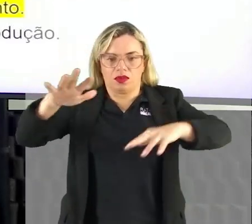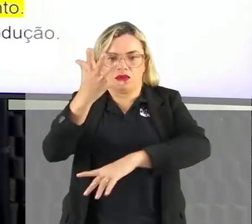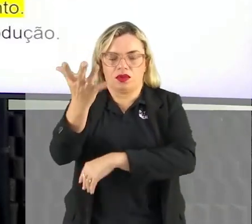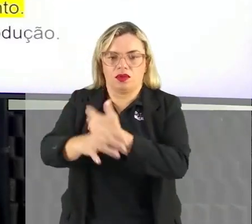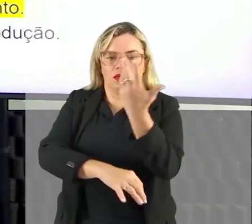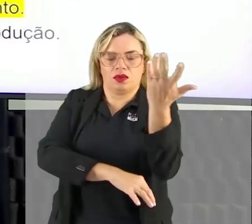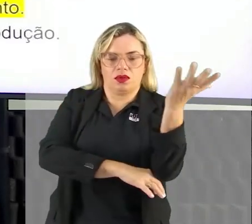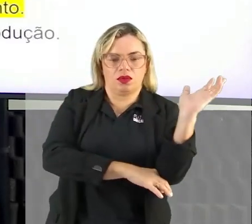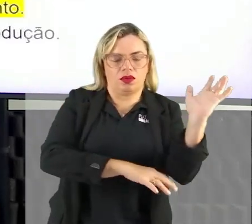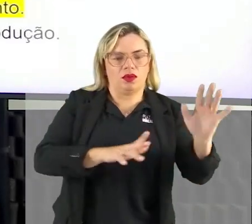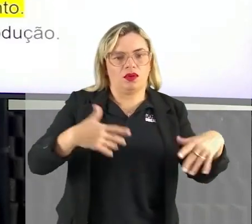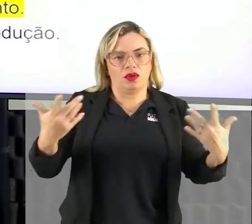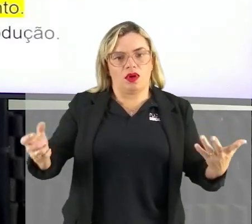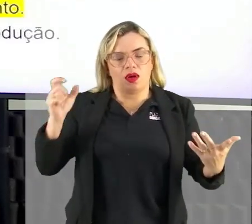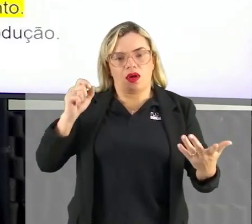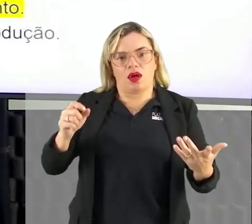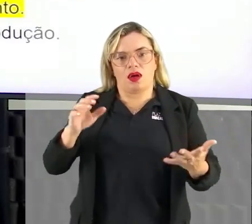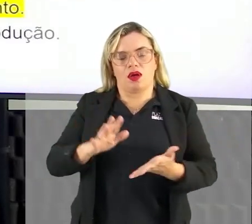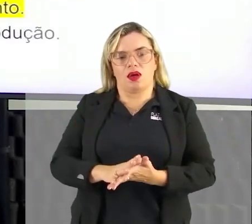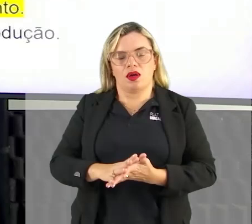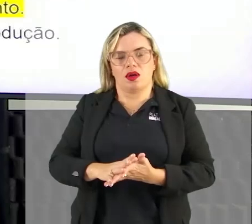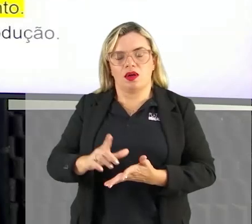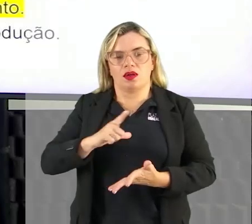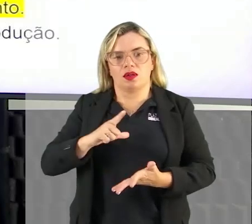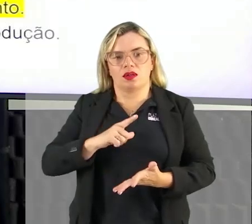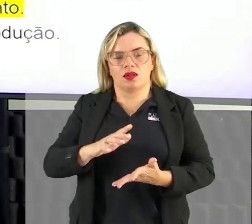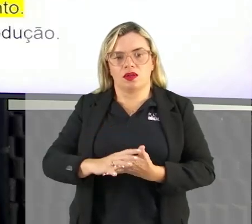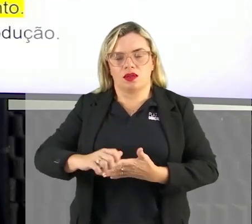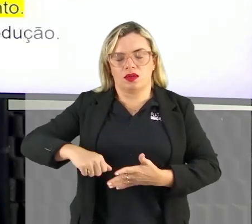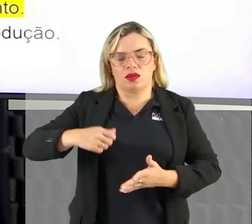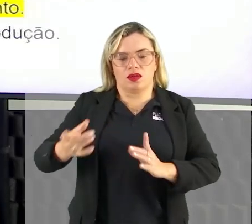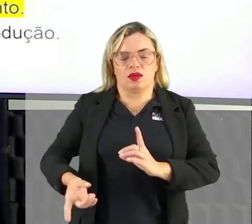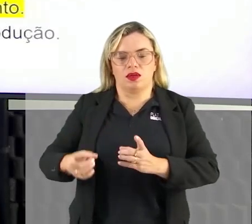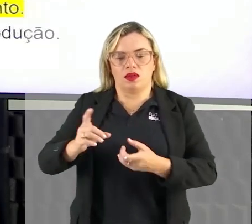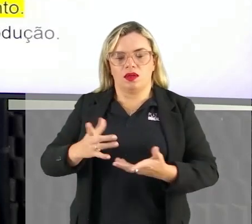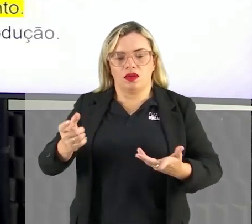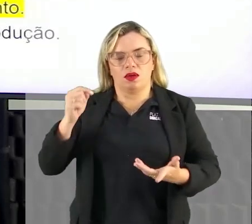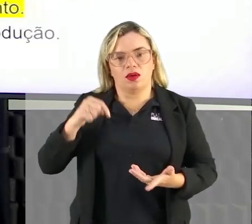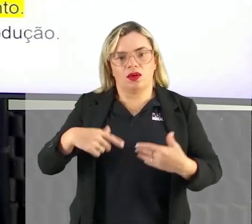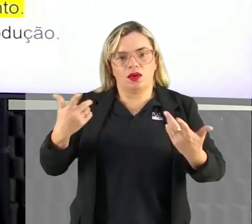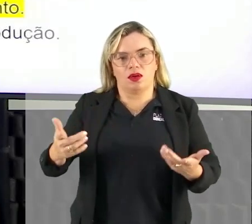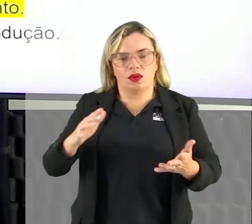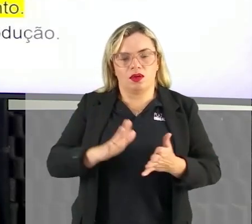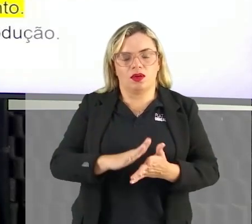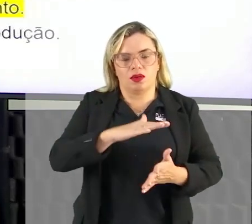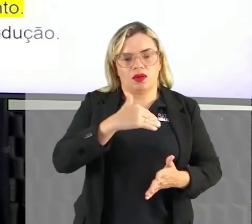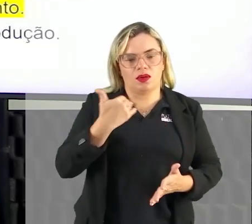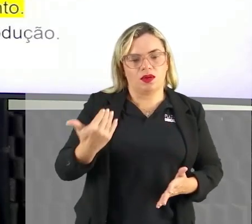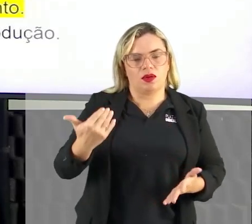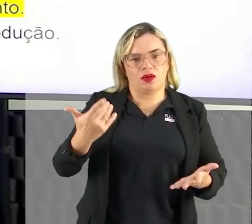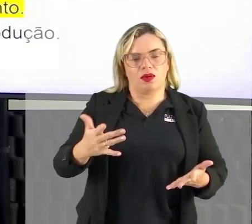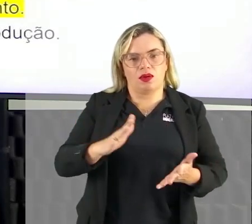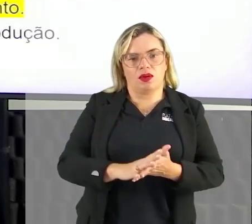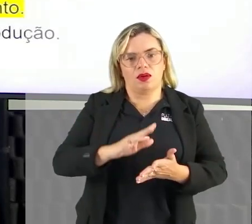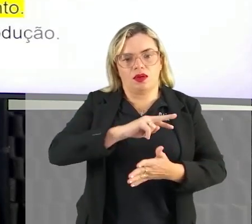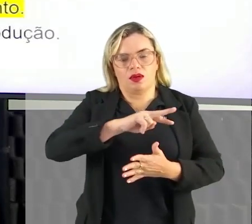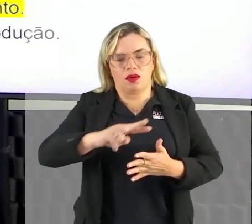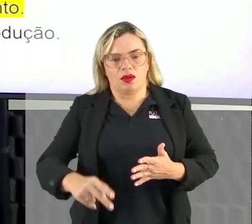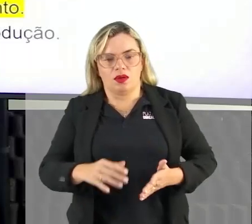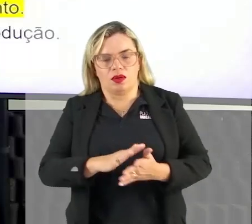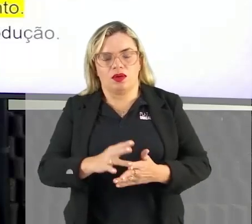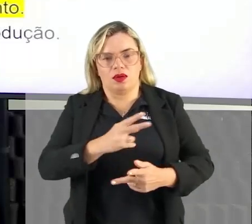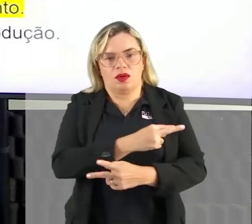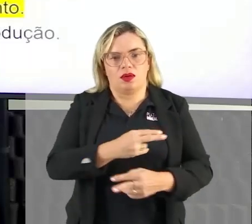vai no sentido contrário, né? Já desmata as espécies nativas, além de desmatar, quando